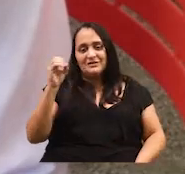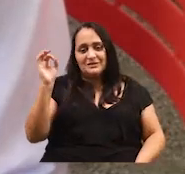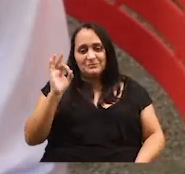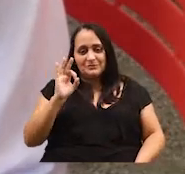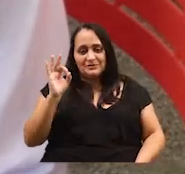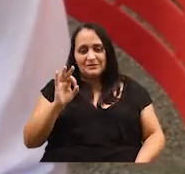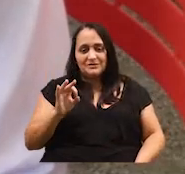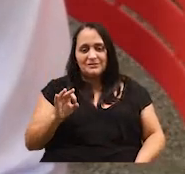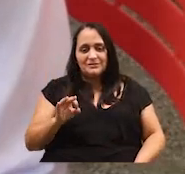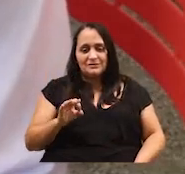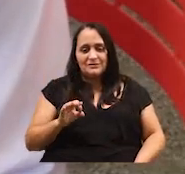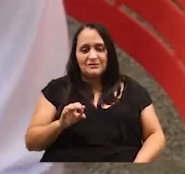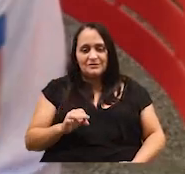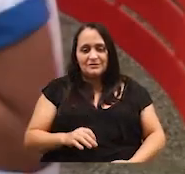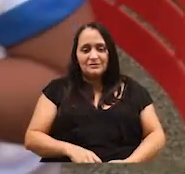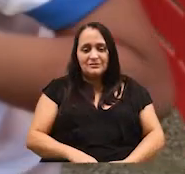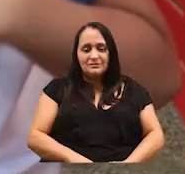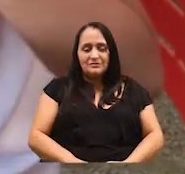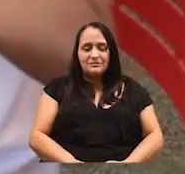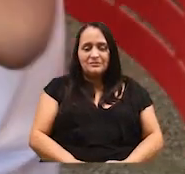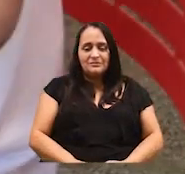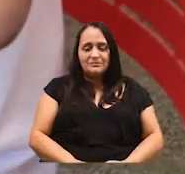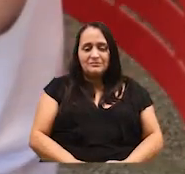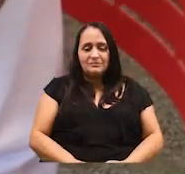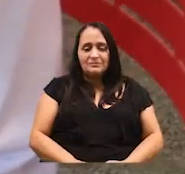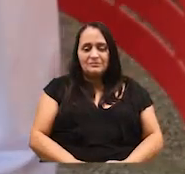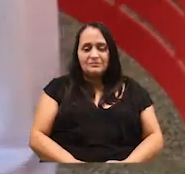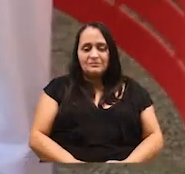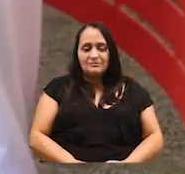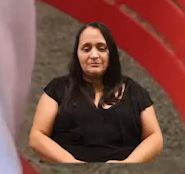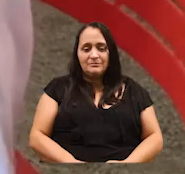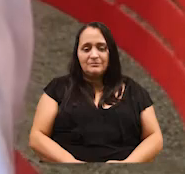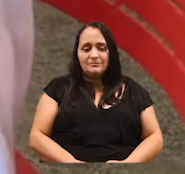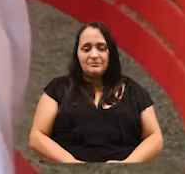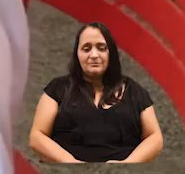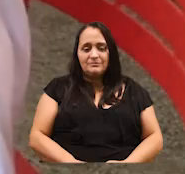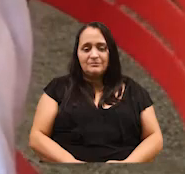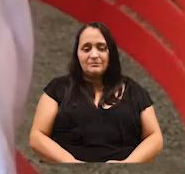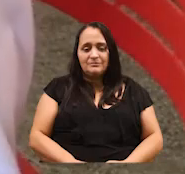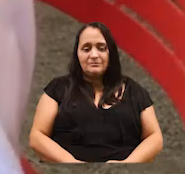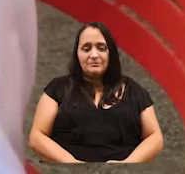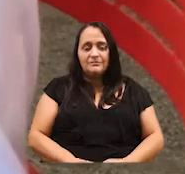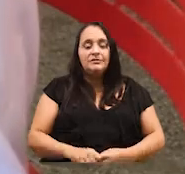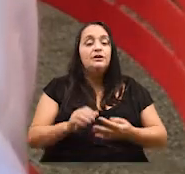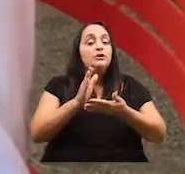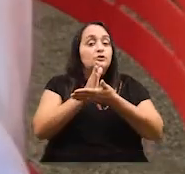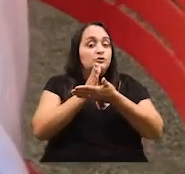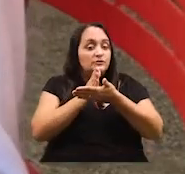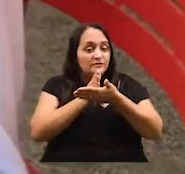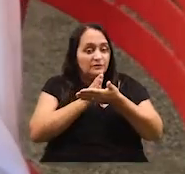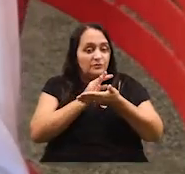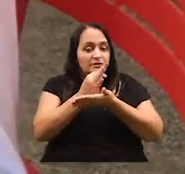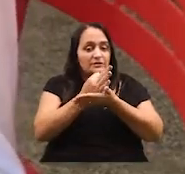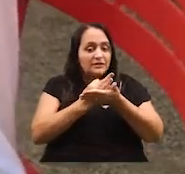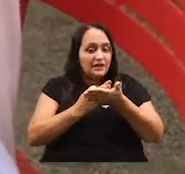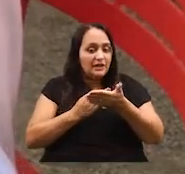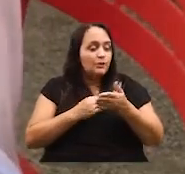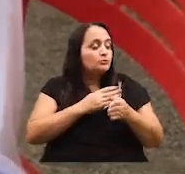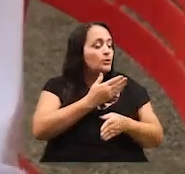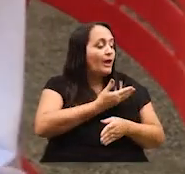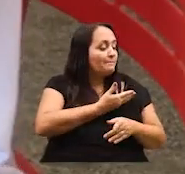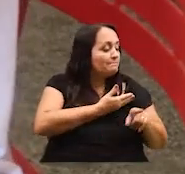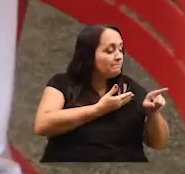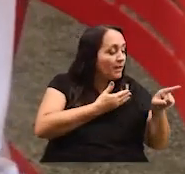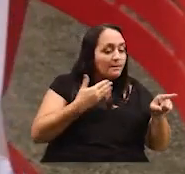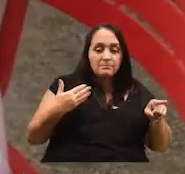bom? Vamos lá junto? Divide o texto aqui com o Fernando e você divide o texto aqui com a Railane